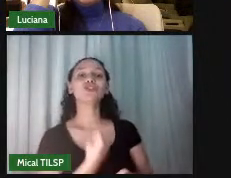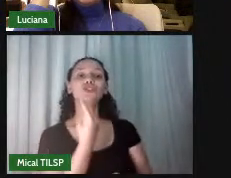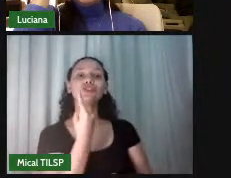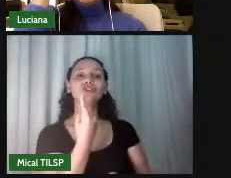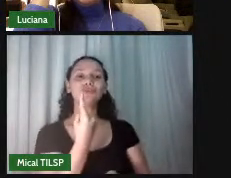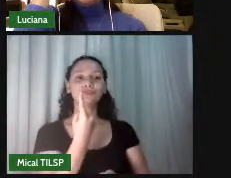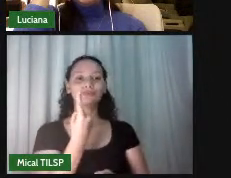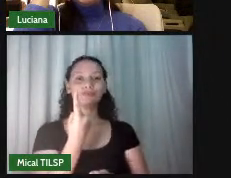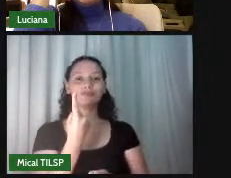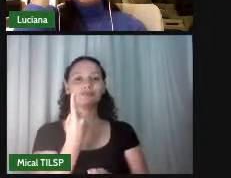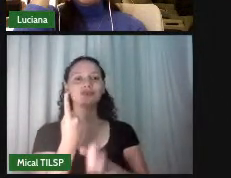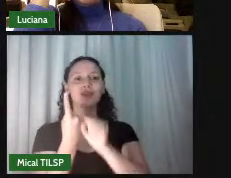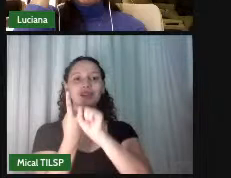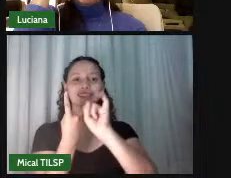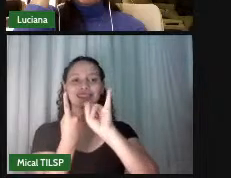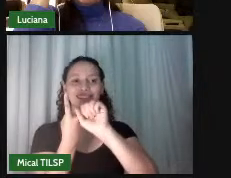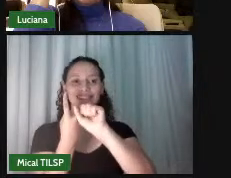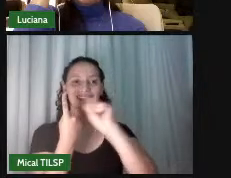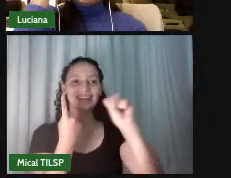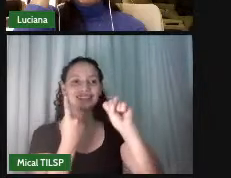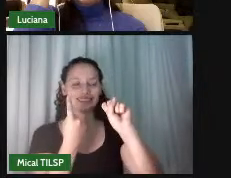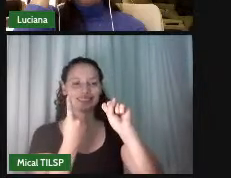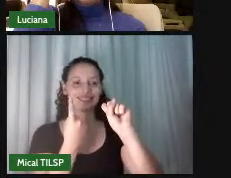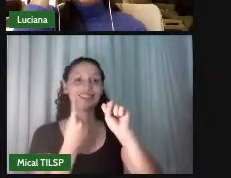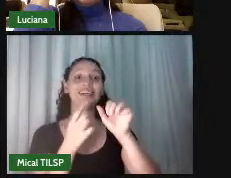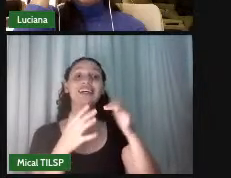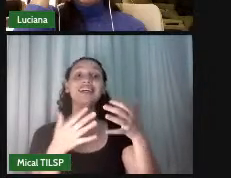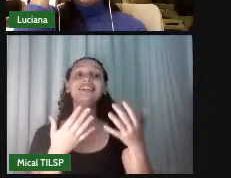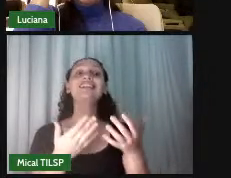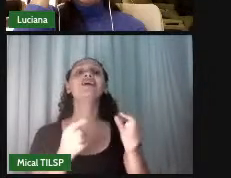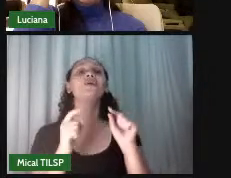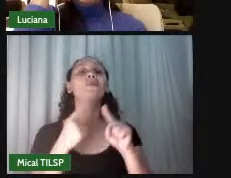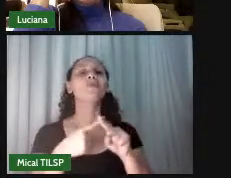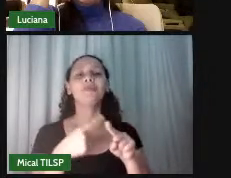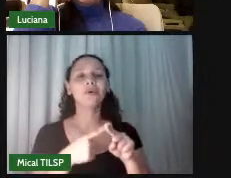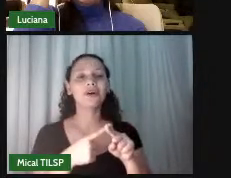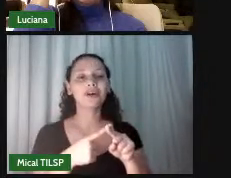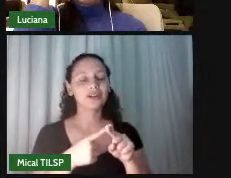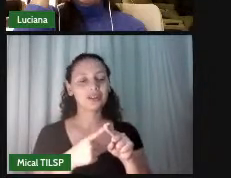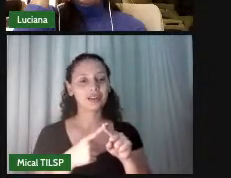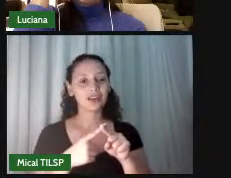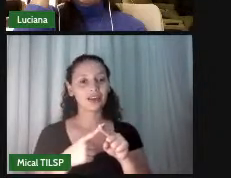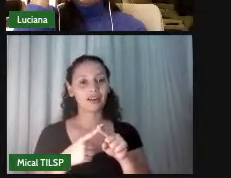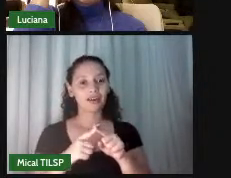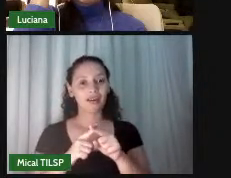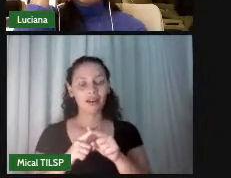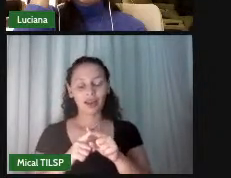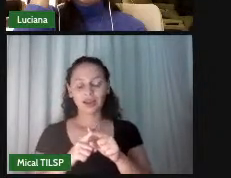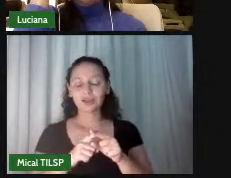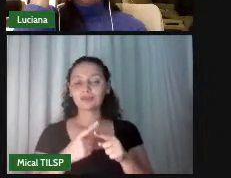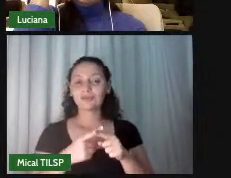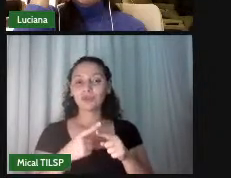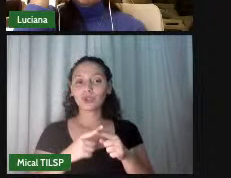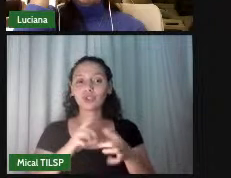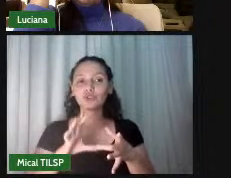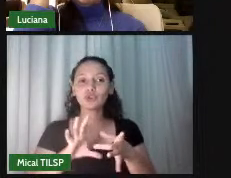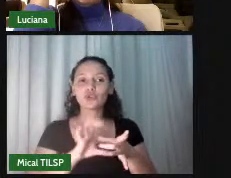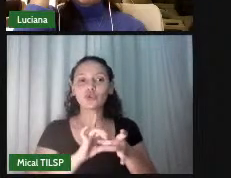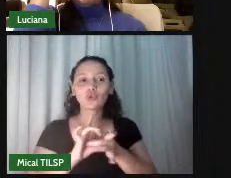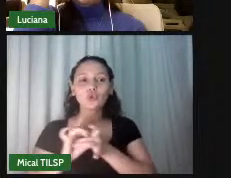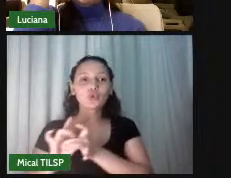que isso? Né? A gente falou, para centralizar e realmente diminuir o custo, porque senão cada instituição,